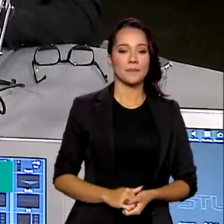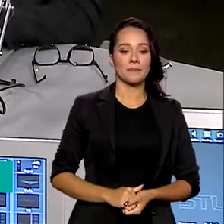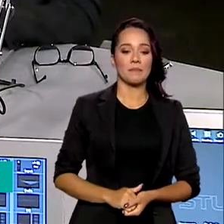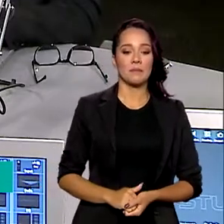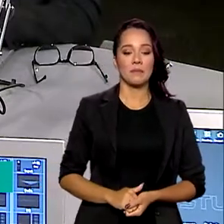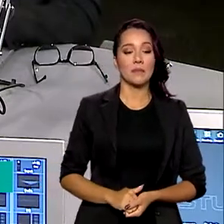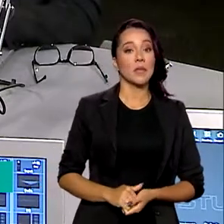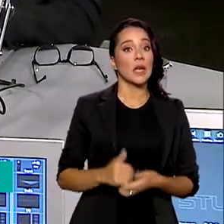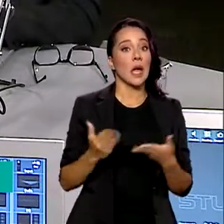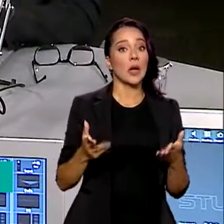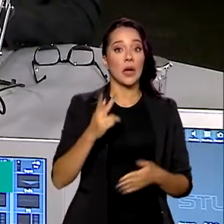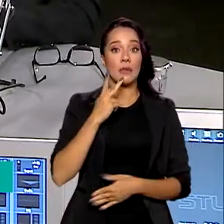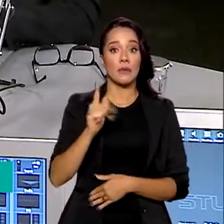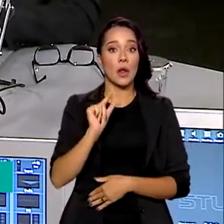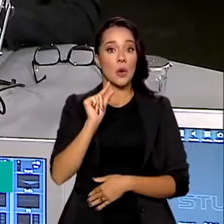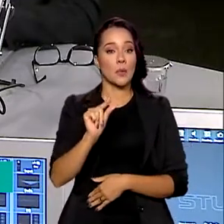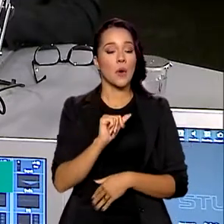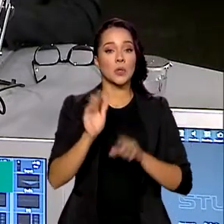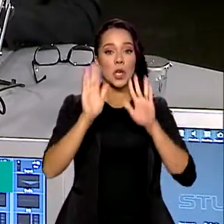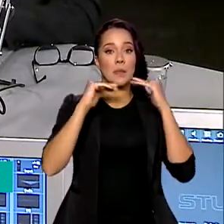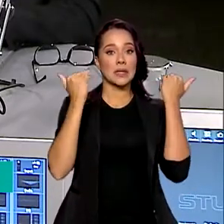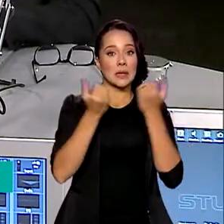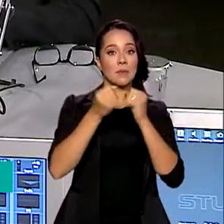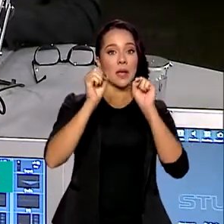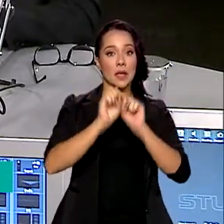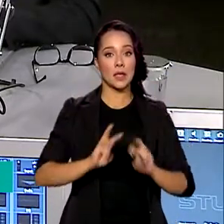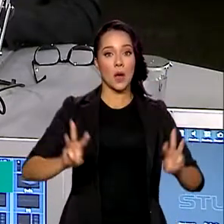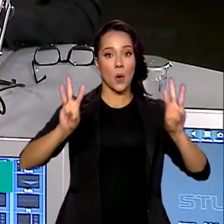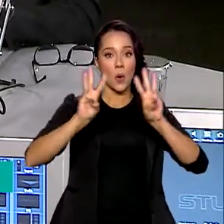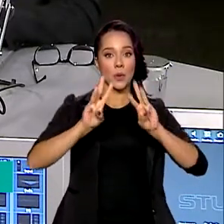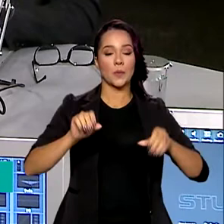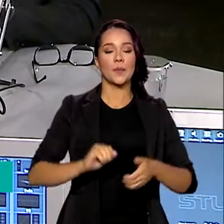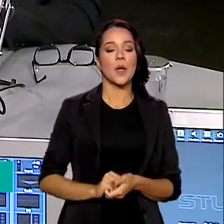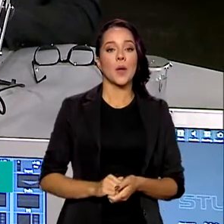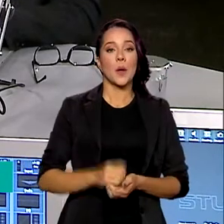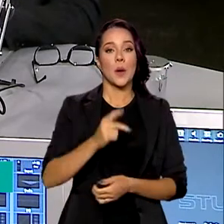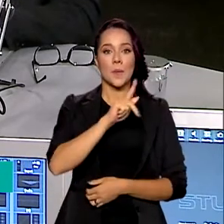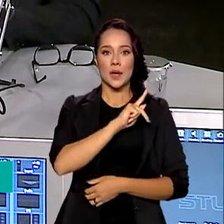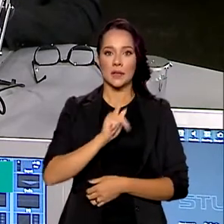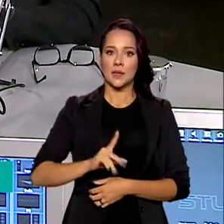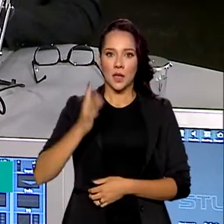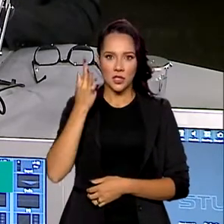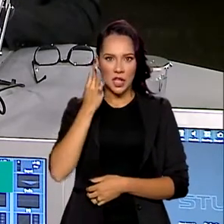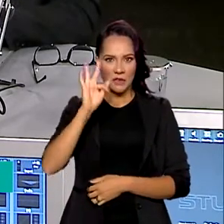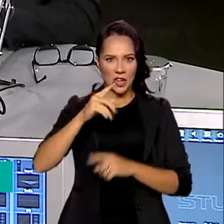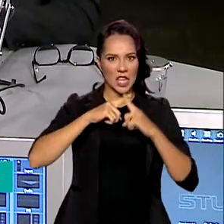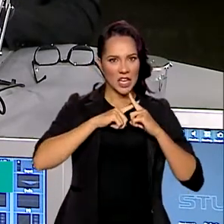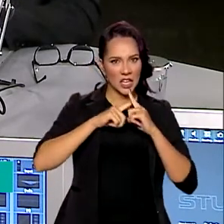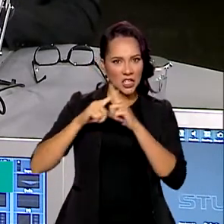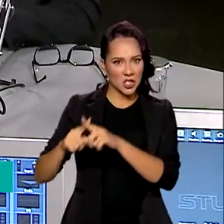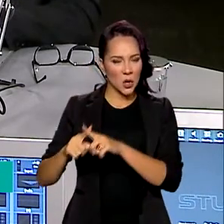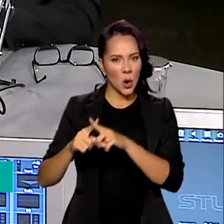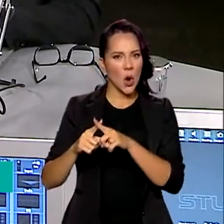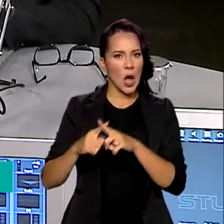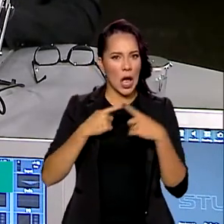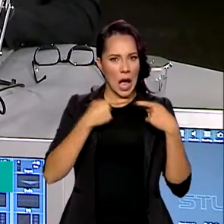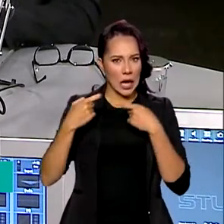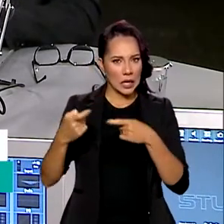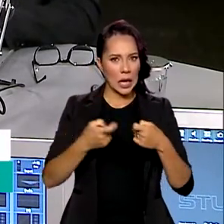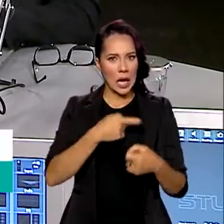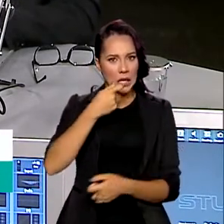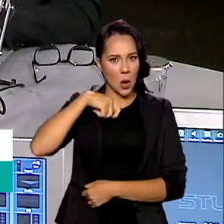ou nós vamos falar um pouquinho sobre a assembleia da ONU o presidente aí da França criticou a guerra na